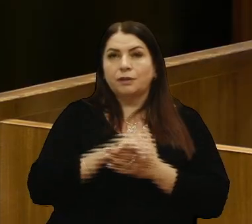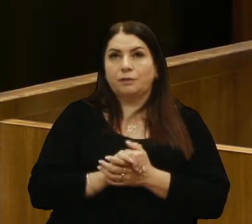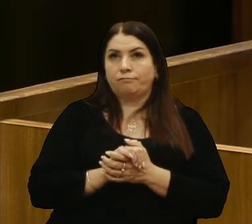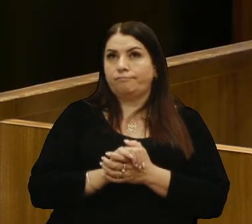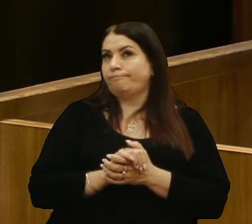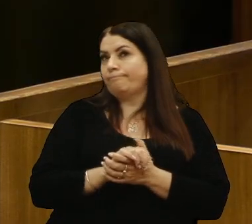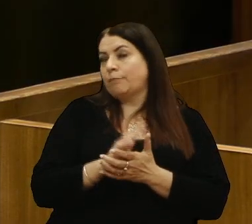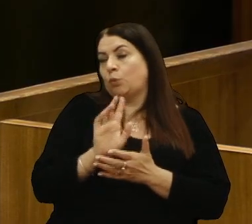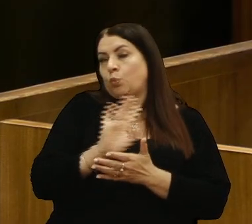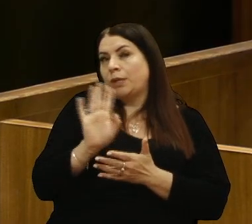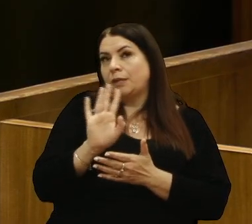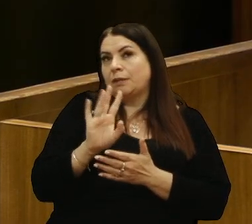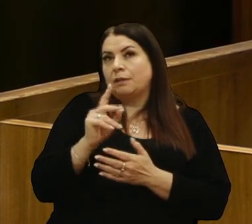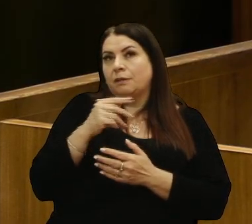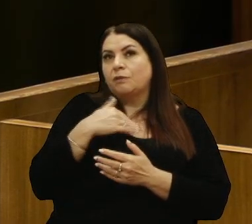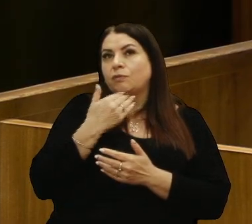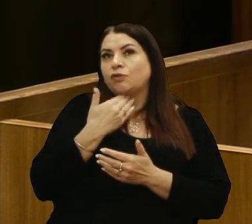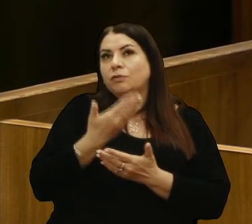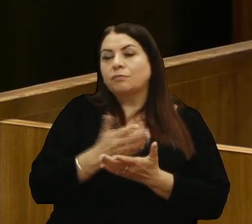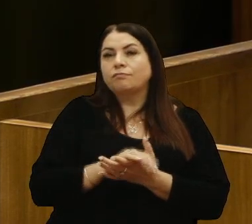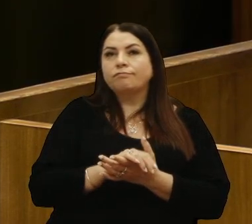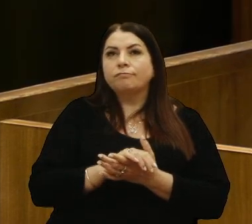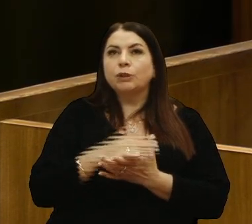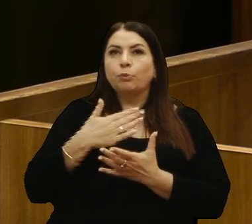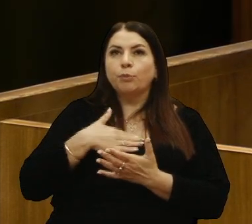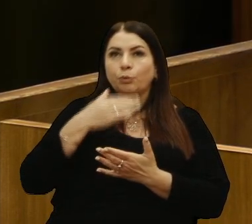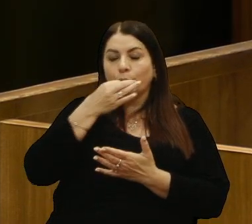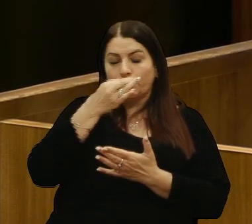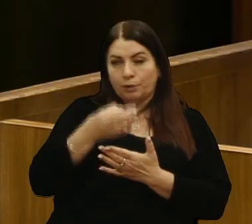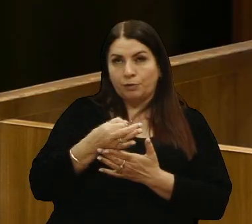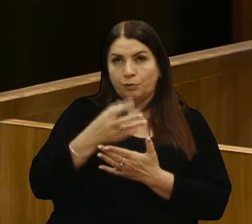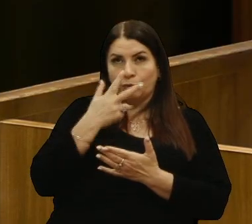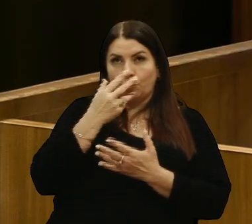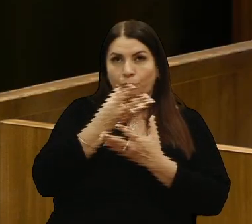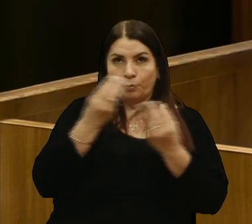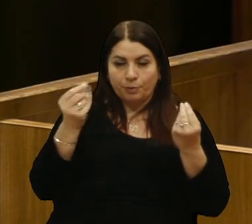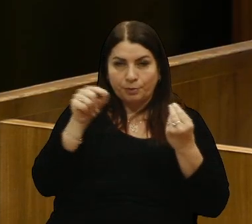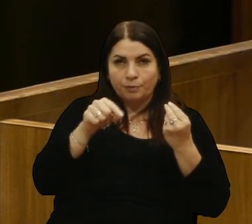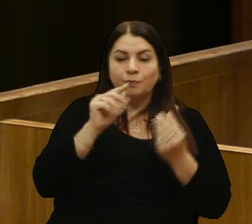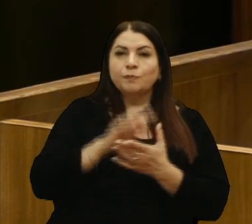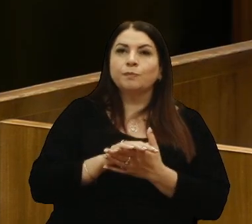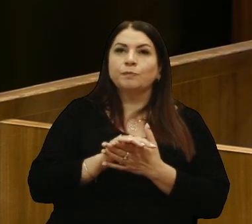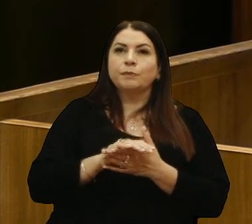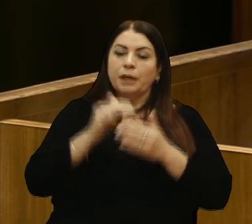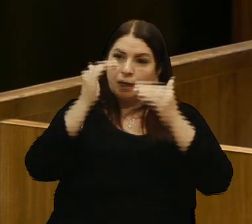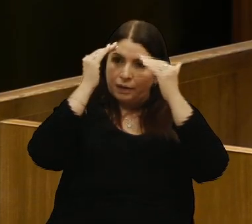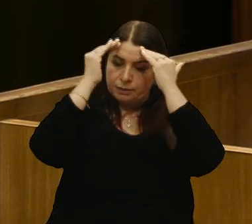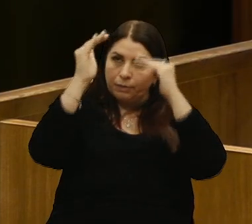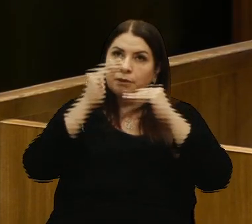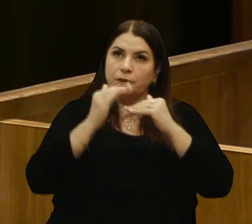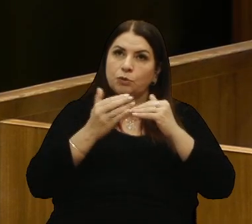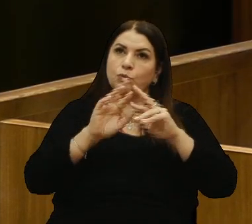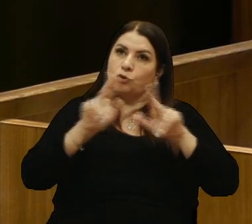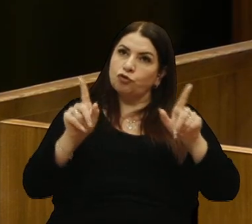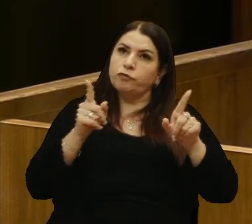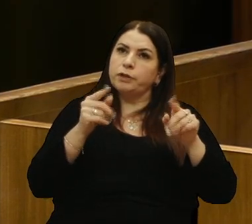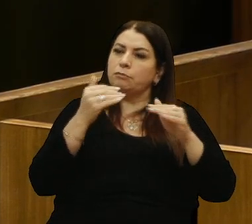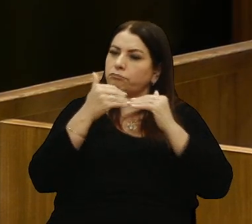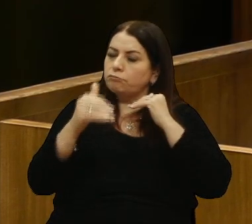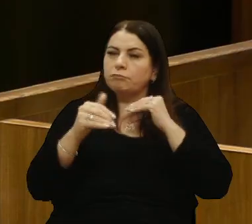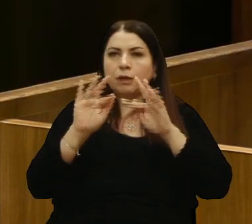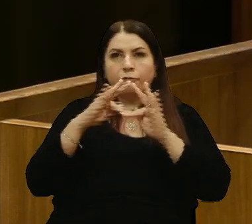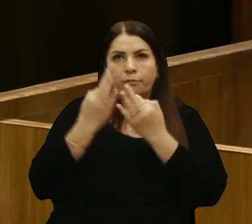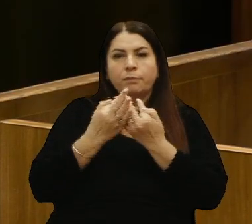não ia servir. E o meu entendimento, assim como muitos, respeitando a oposição, respeitando as